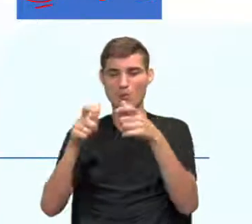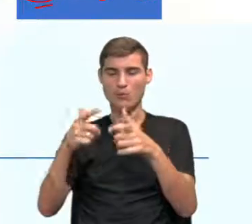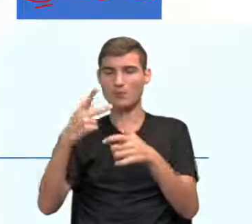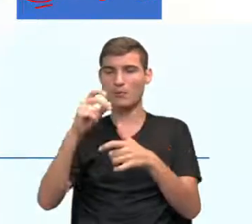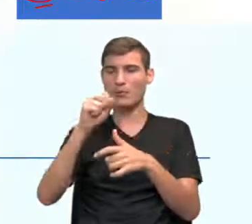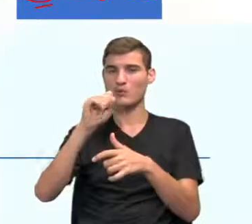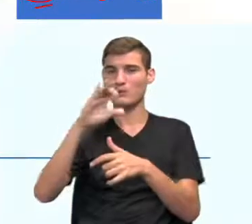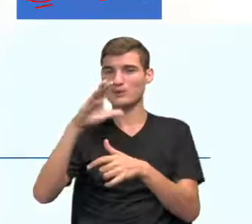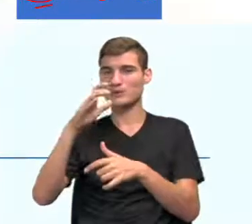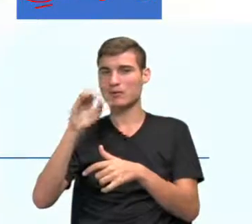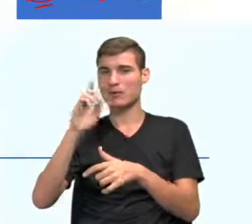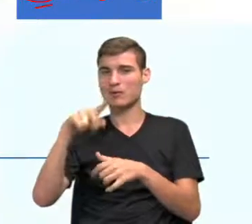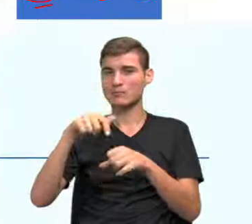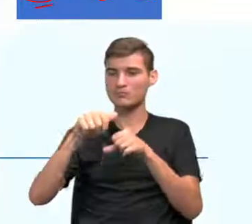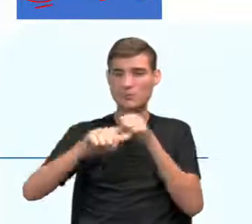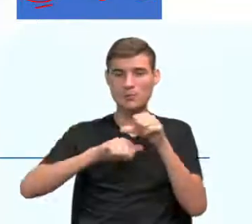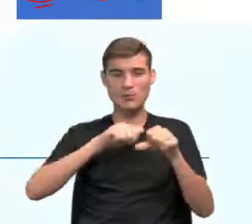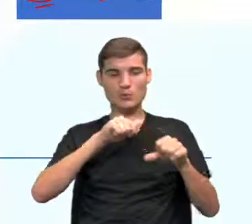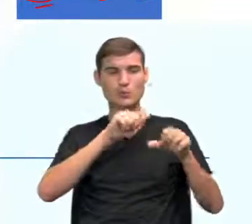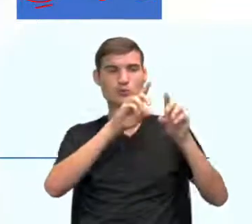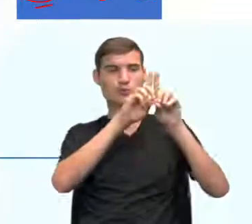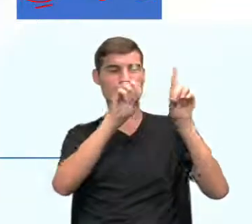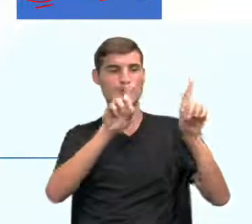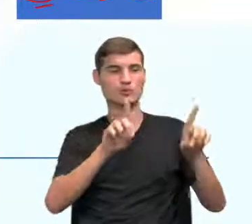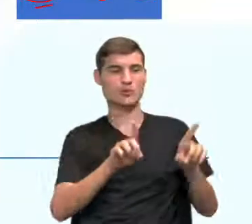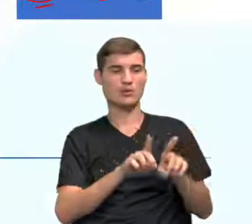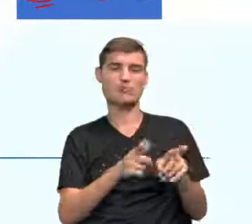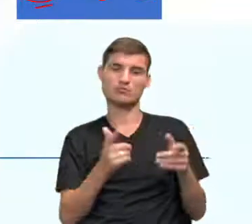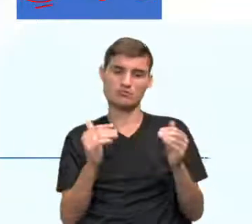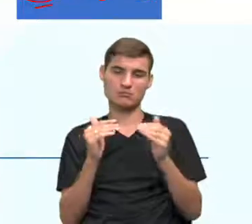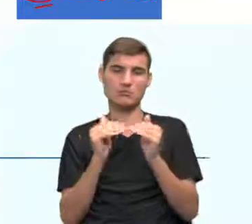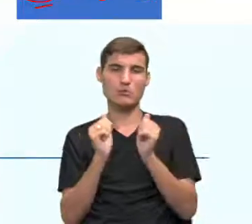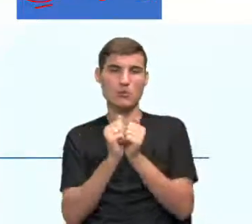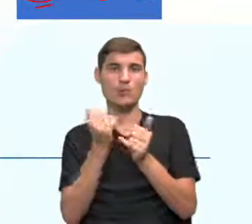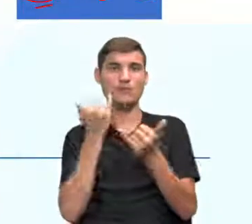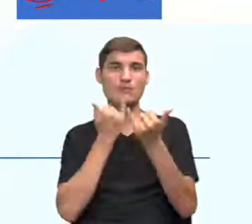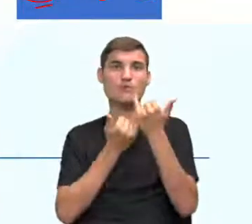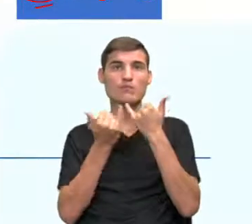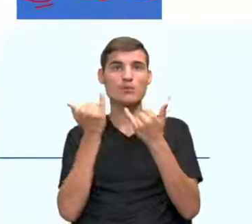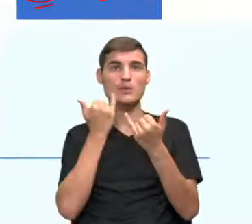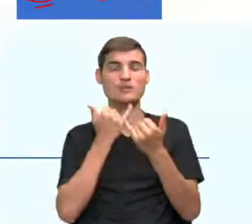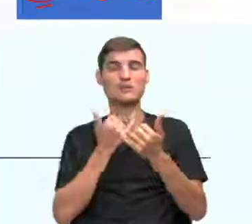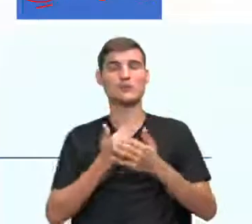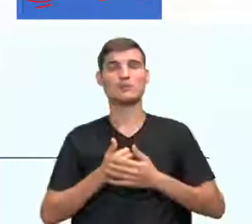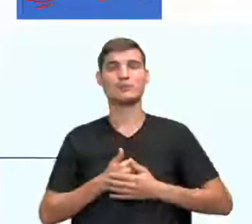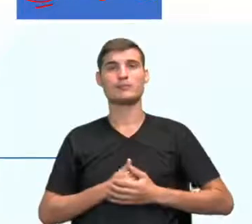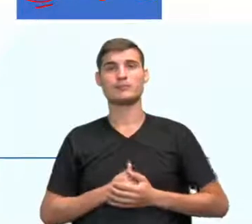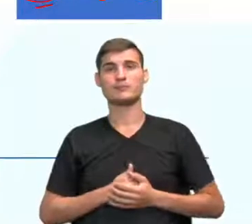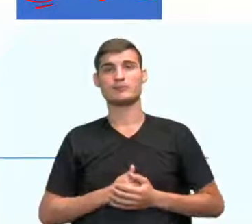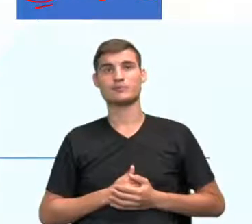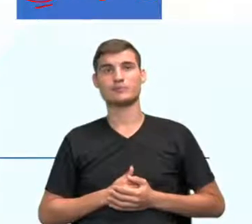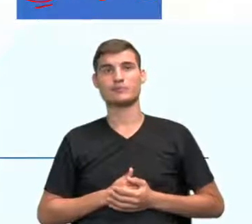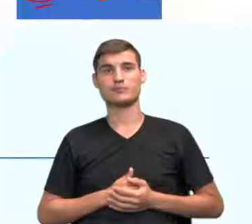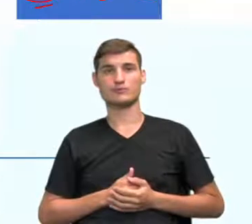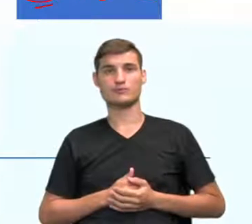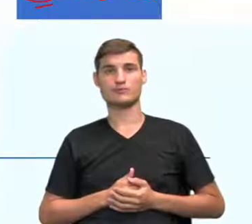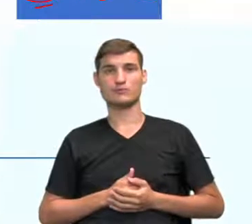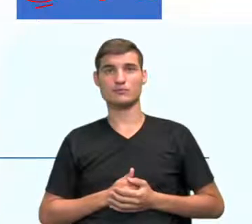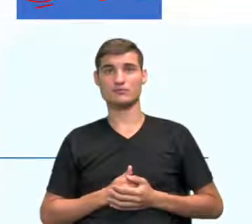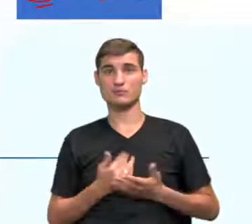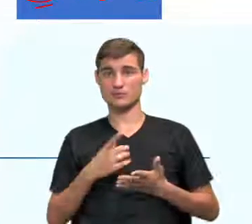Eu modifico a minha portadora digital também de acordo com a informação. E quando eu tenho